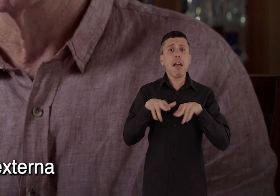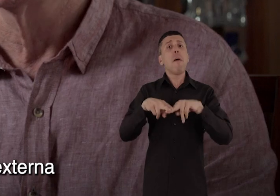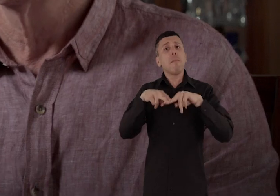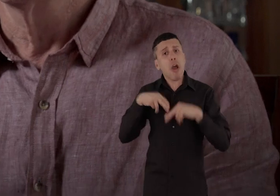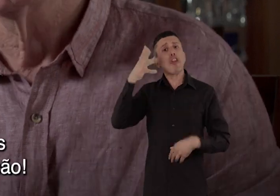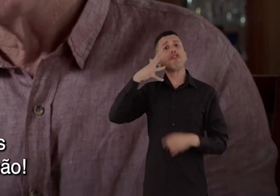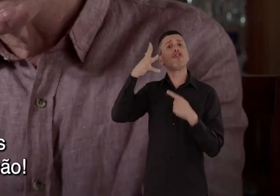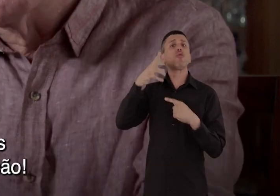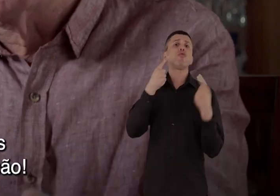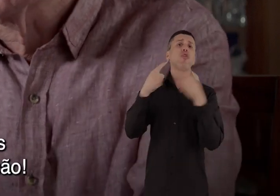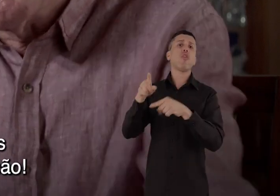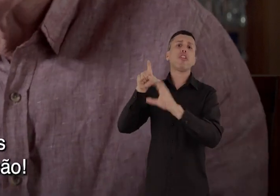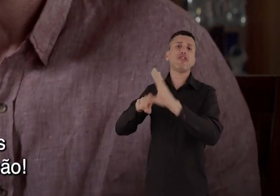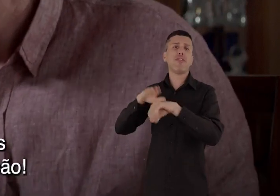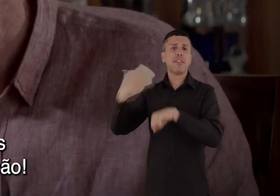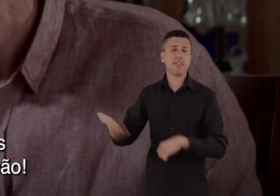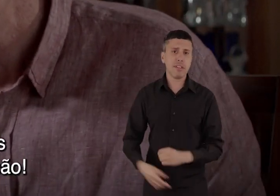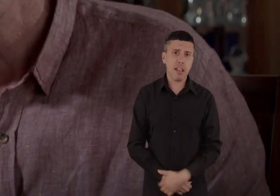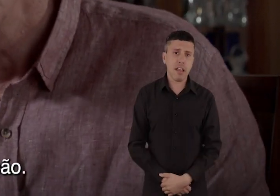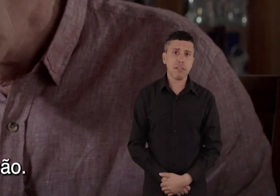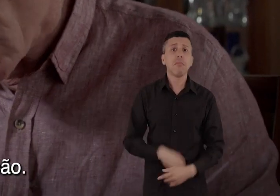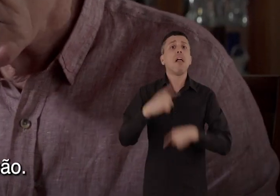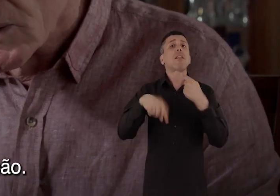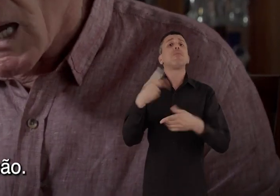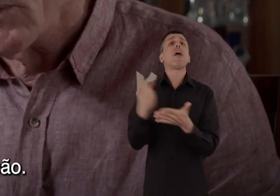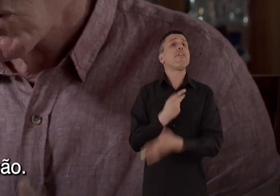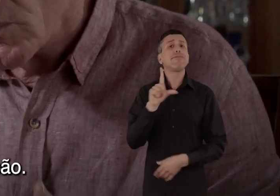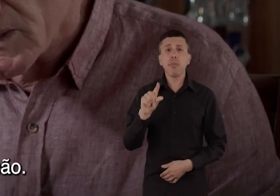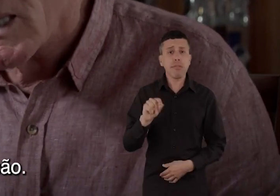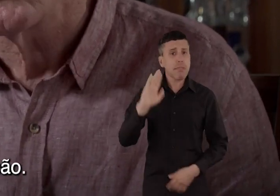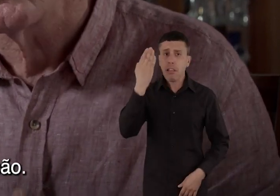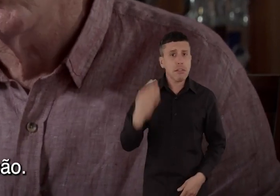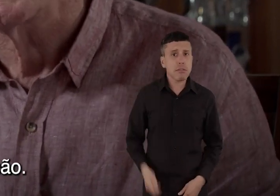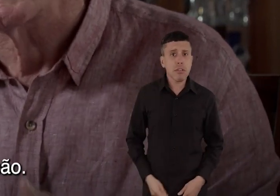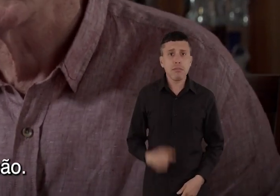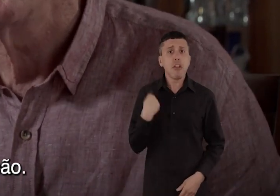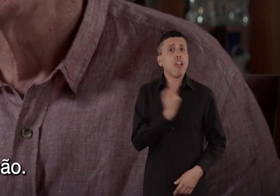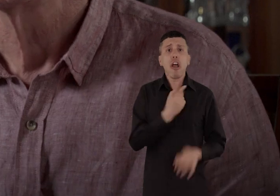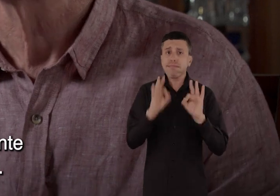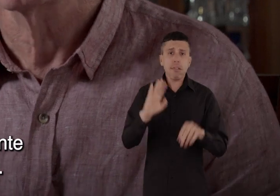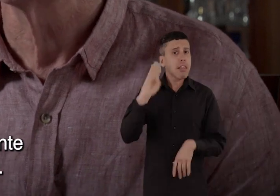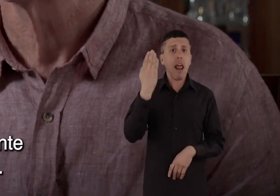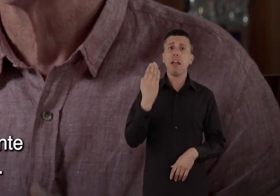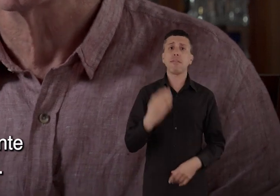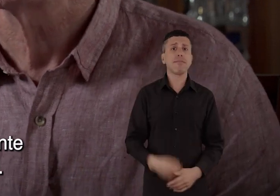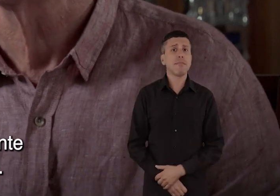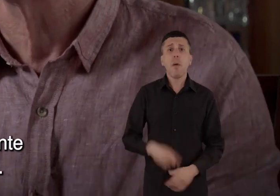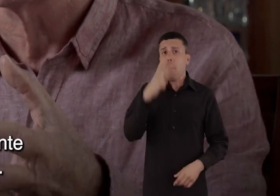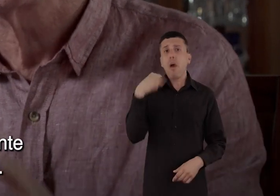dívida externa. E agora estamos cometendo uma traição. Nós estávamos cometendo uma traição.